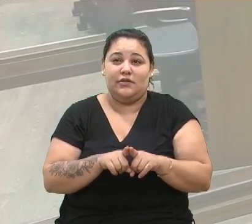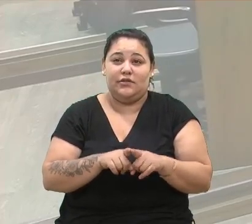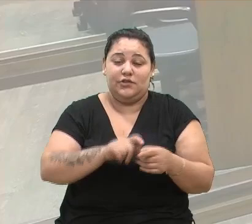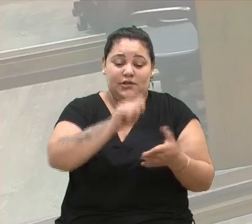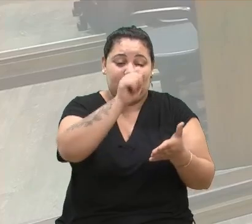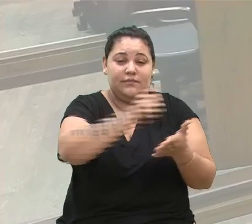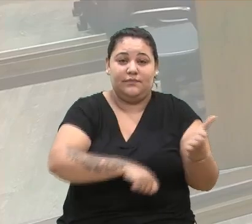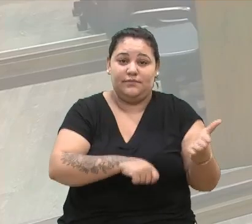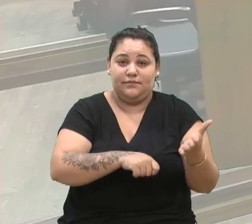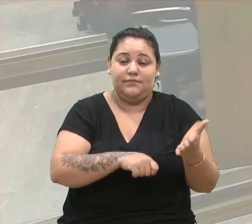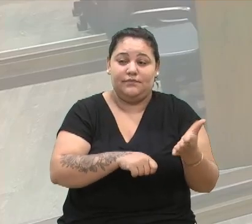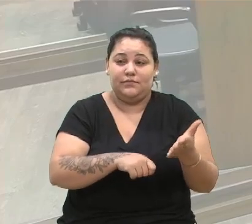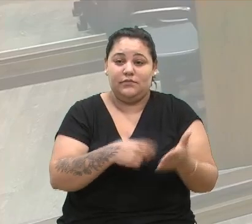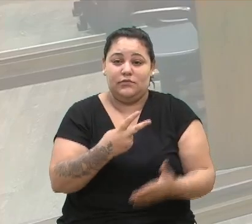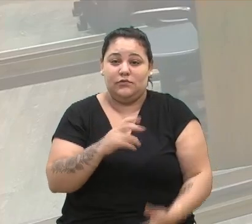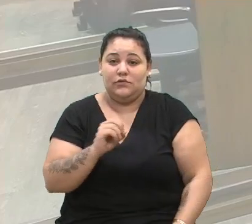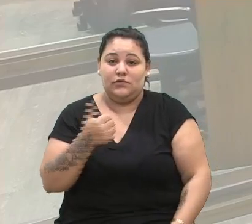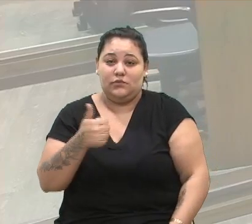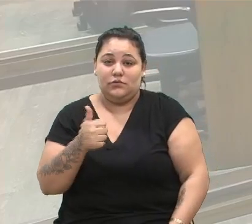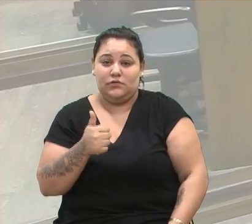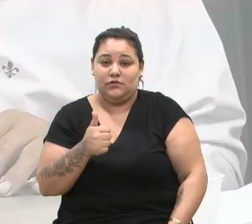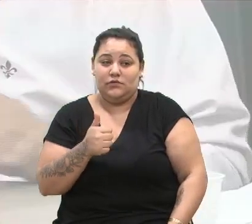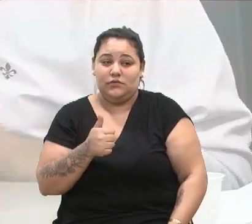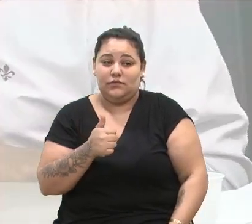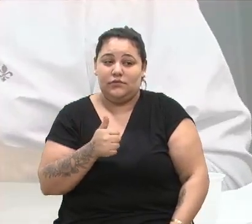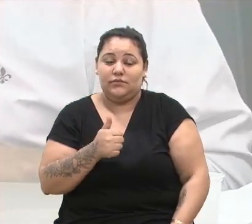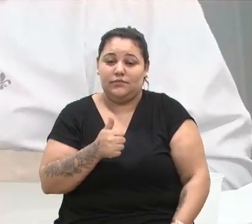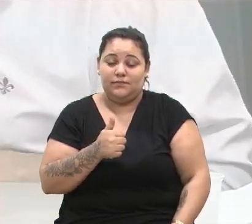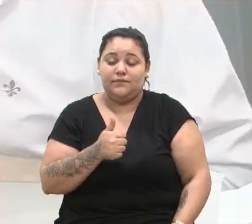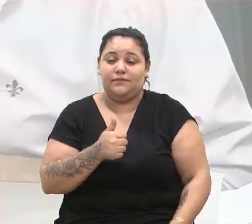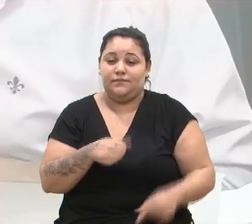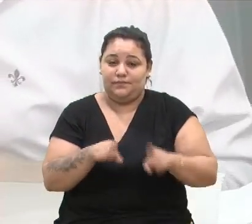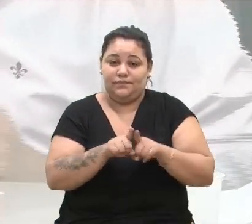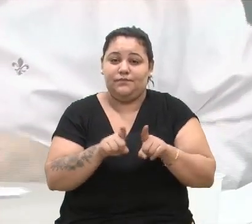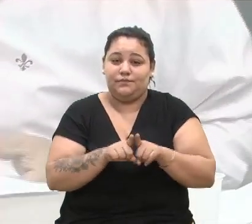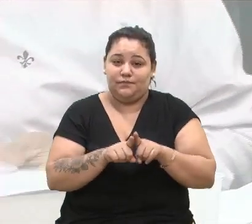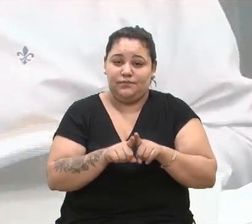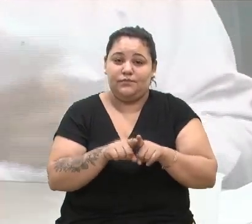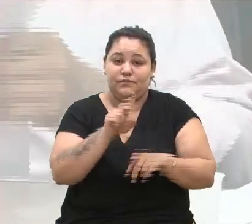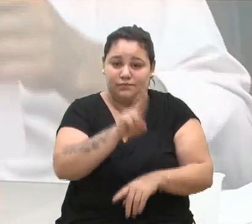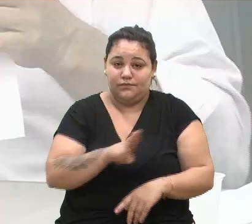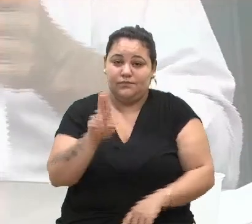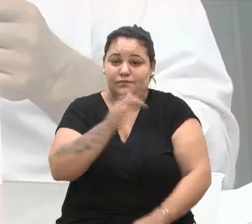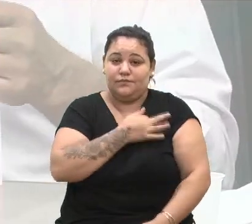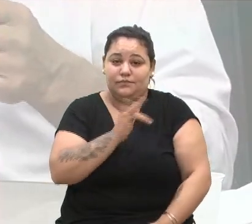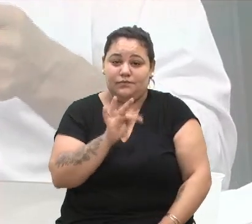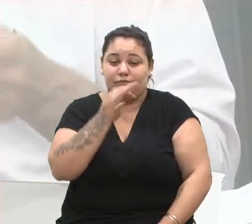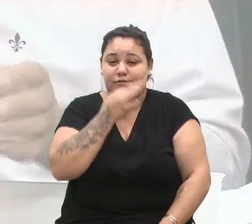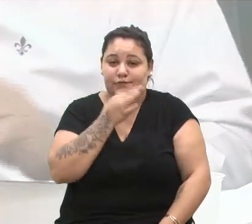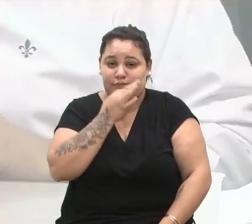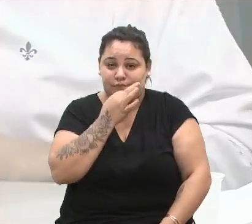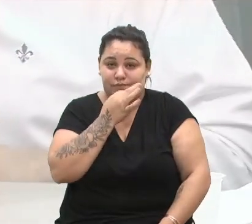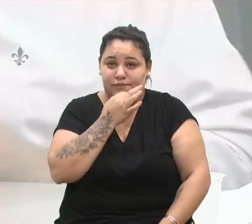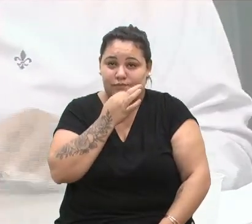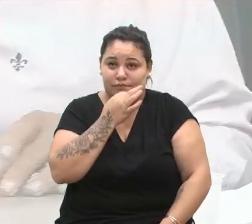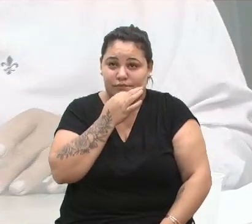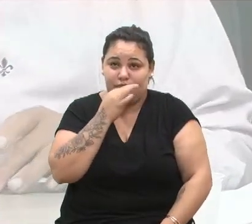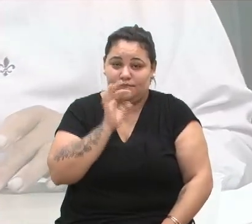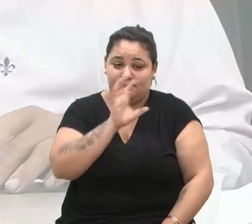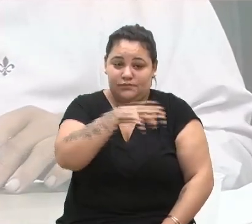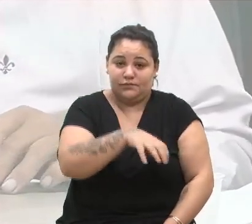abril de 2011, assinado o protocolo de intenções para a extensão do campus da Universidade Federal para Caxias do Sul, para a região da Serra